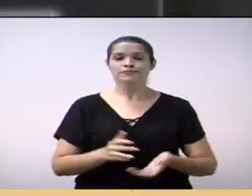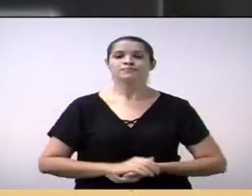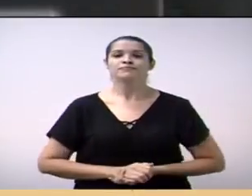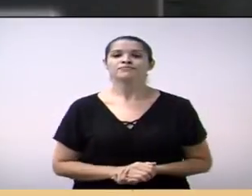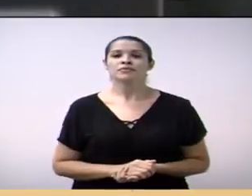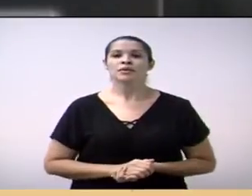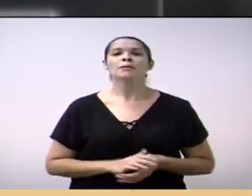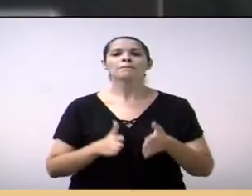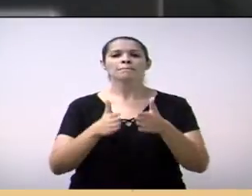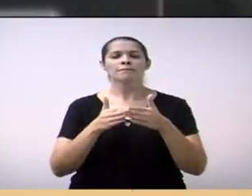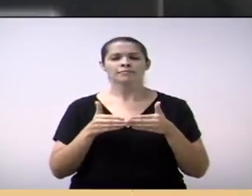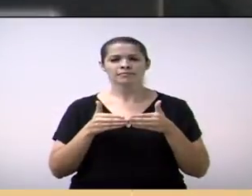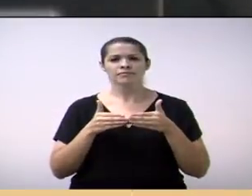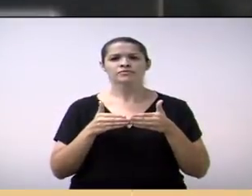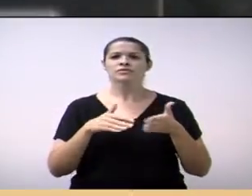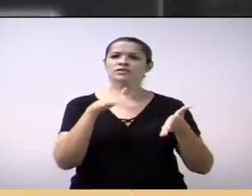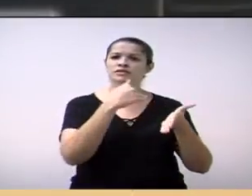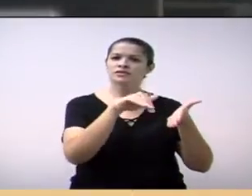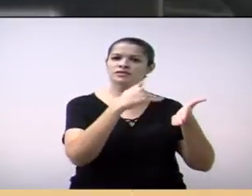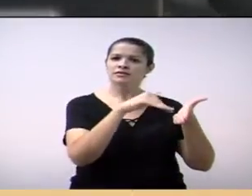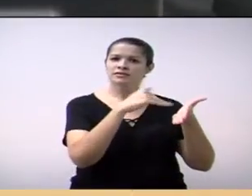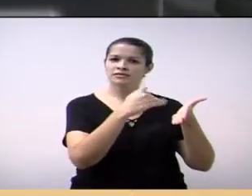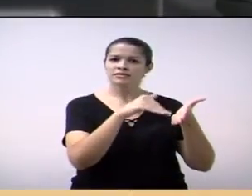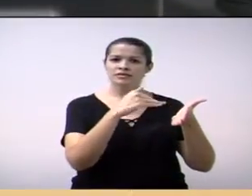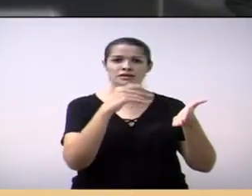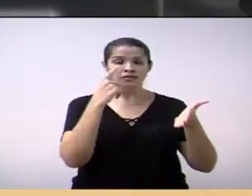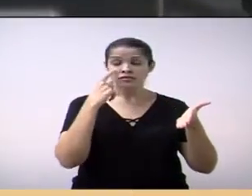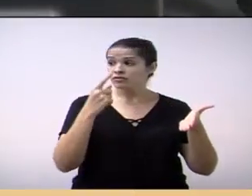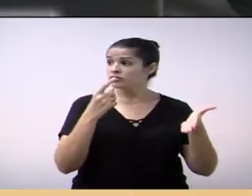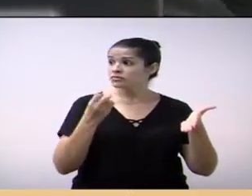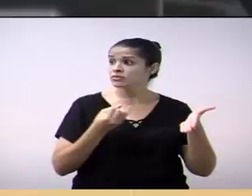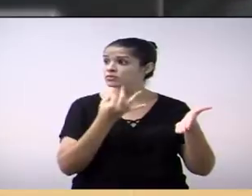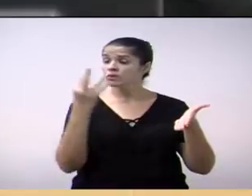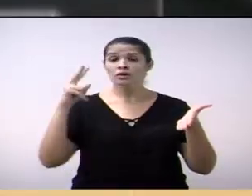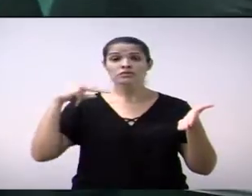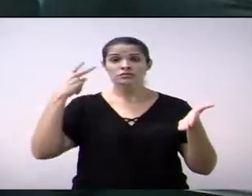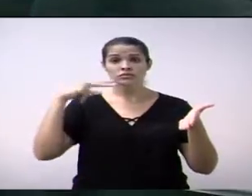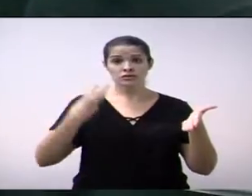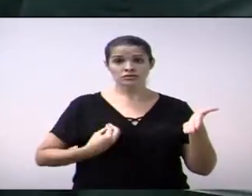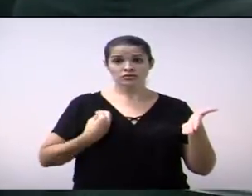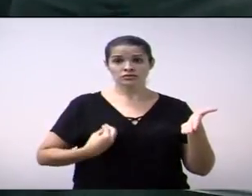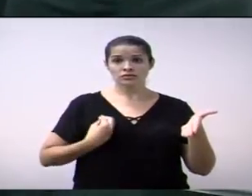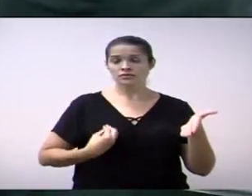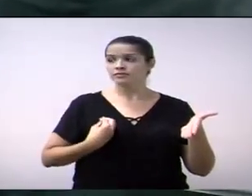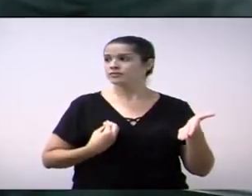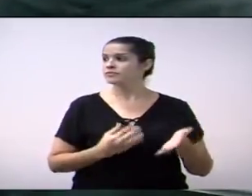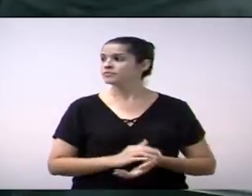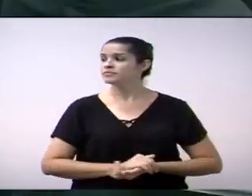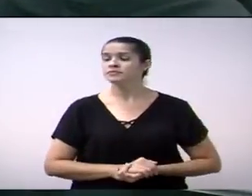Solicito ao senhor secretário que faça o controle de presença dos senhores vereadores.